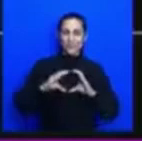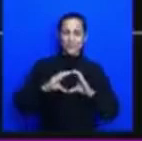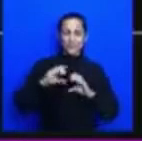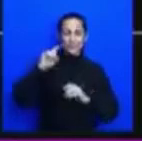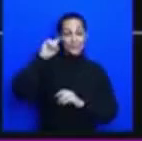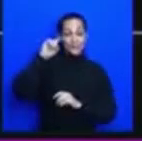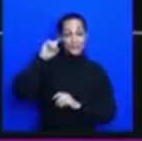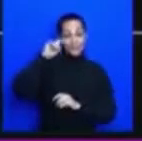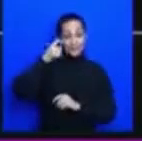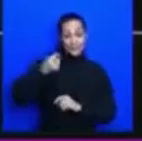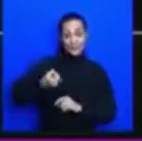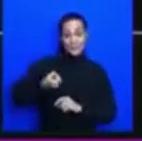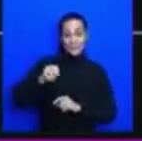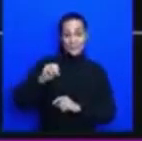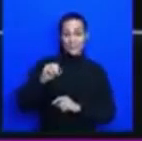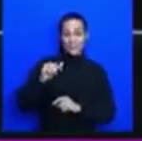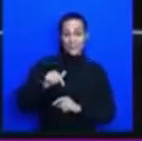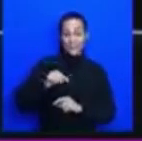07.